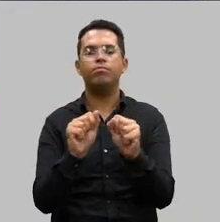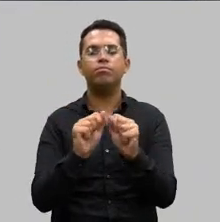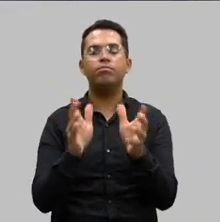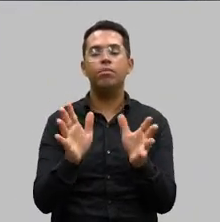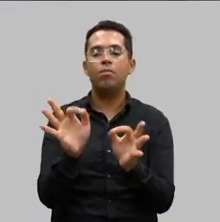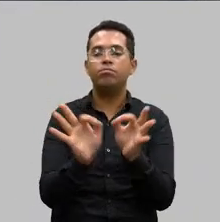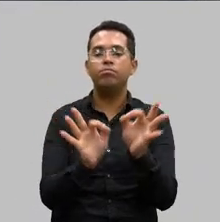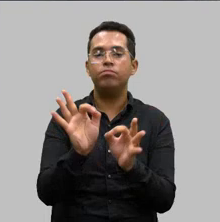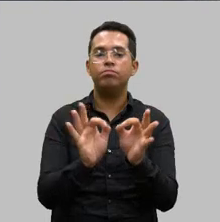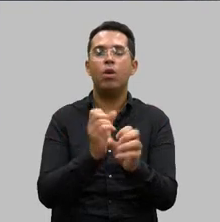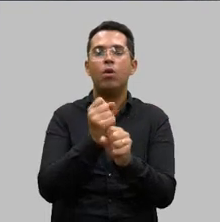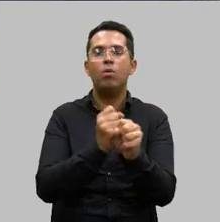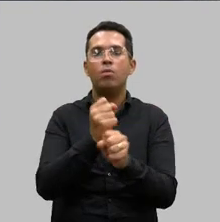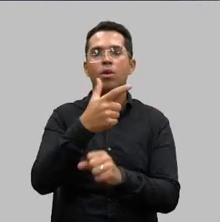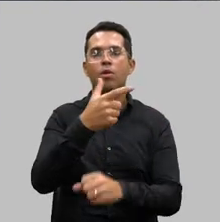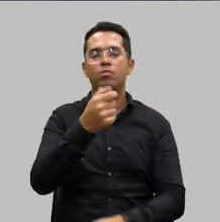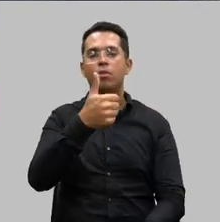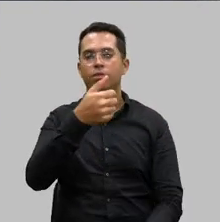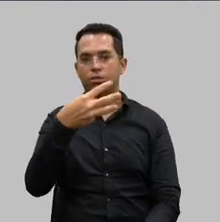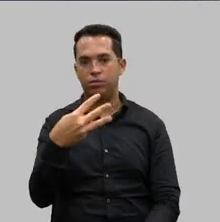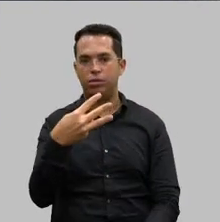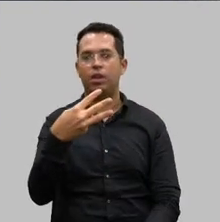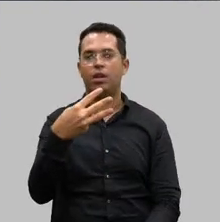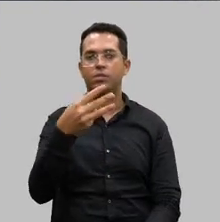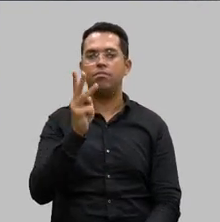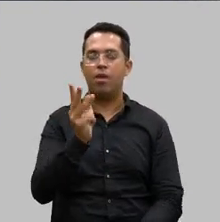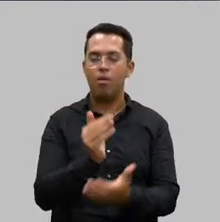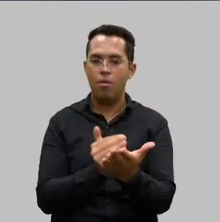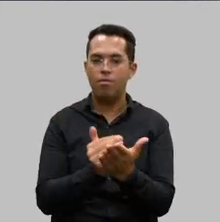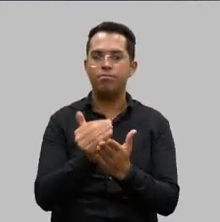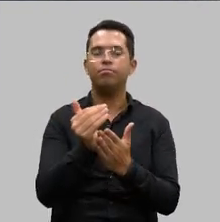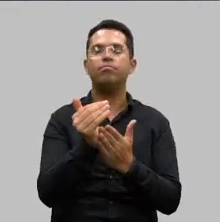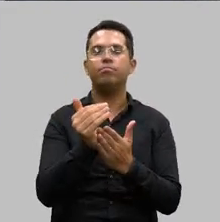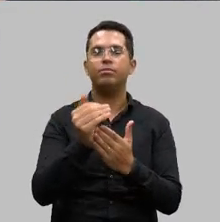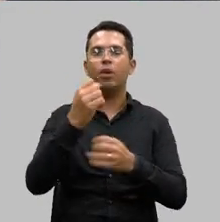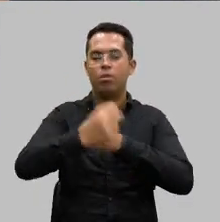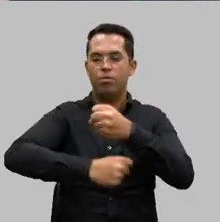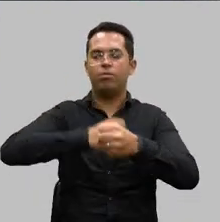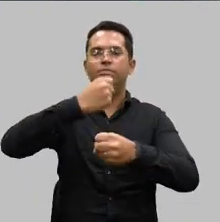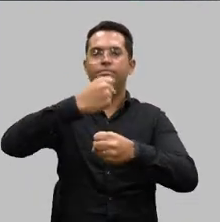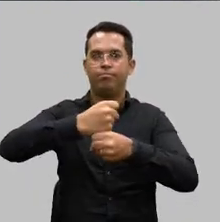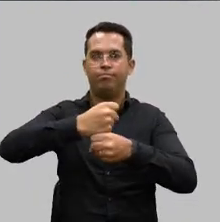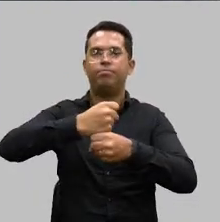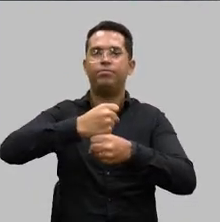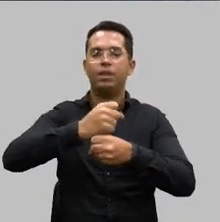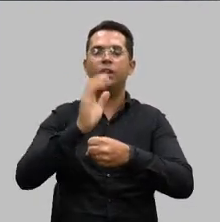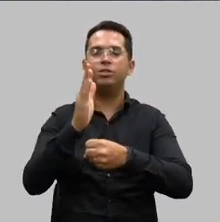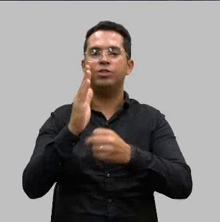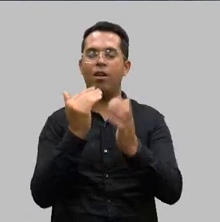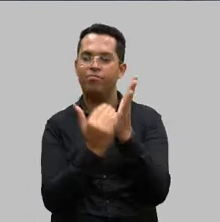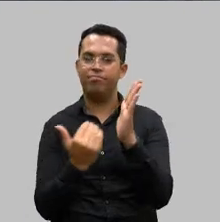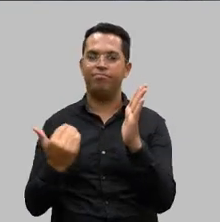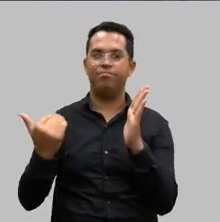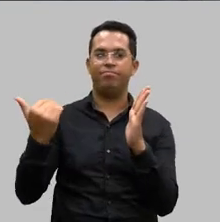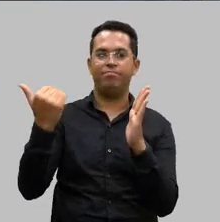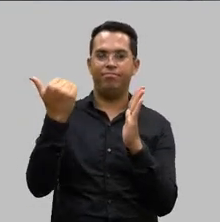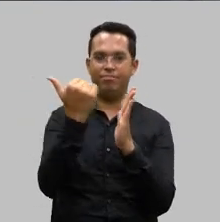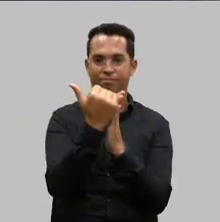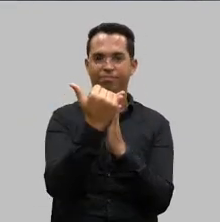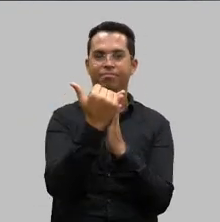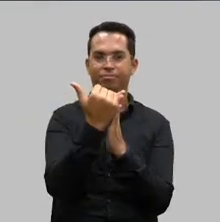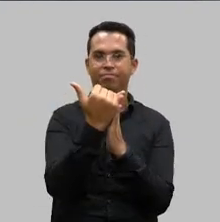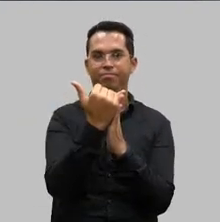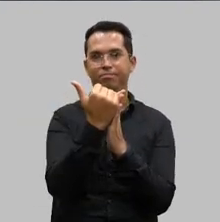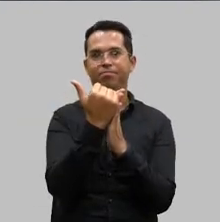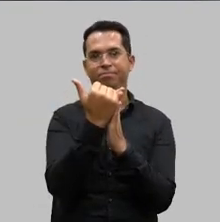de 2023 para tratar desse assunto demos um grande avanço inclusive às vezes vamos precisar suspender